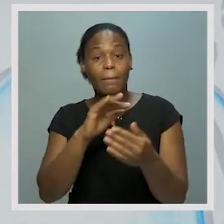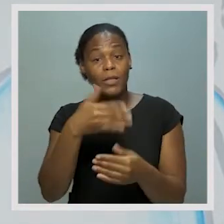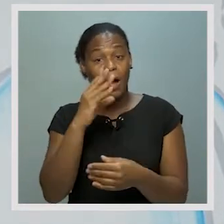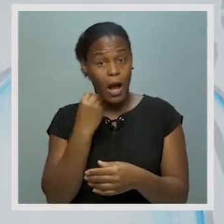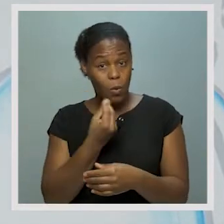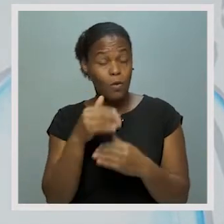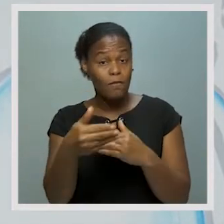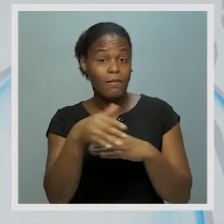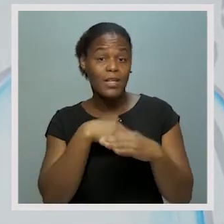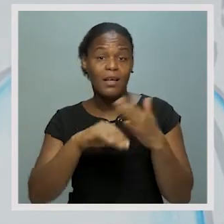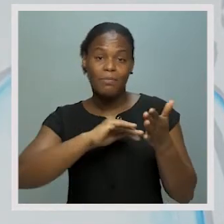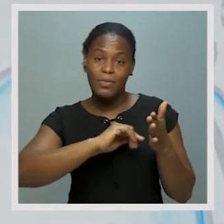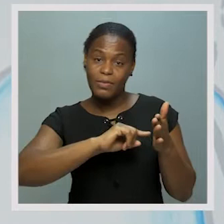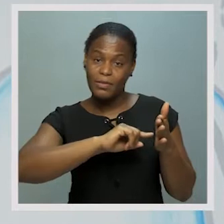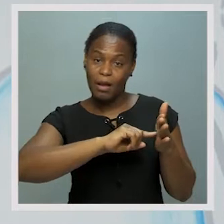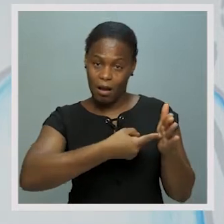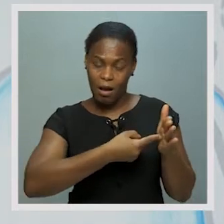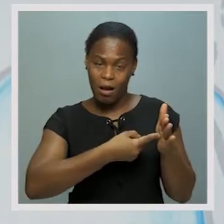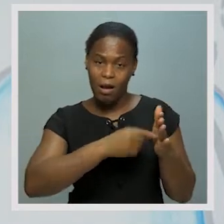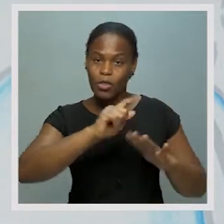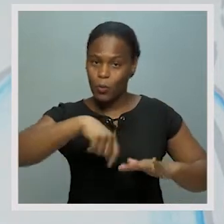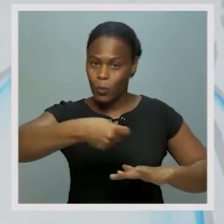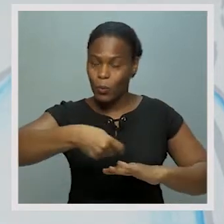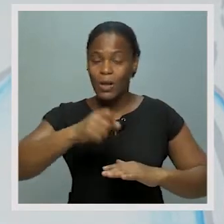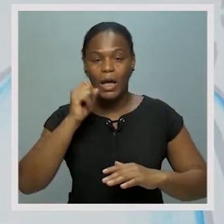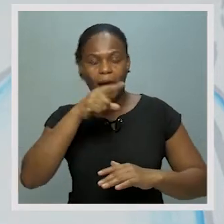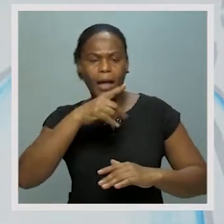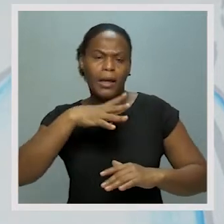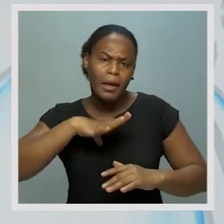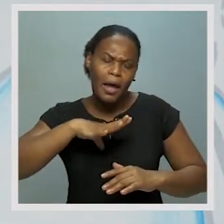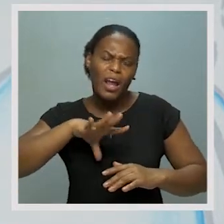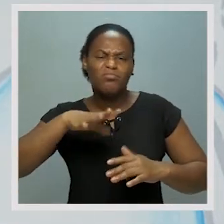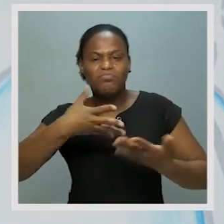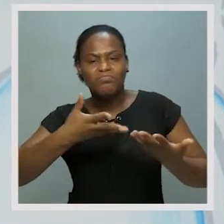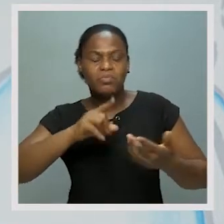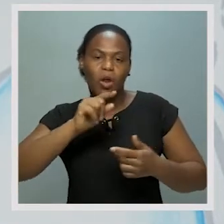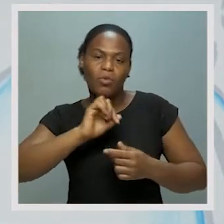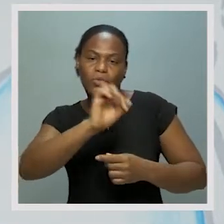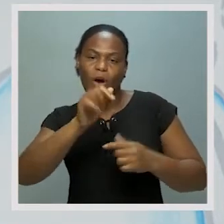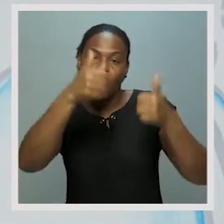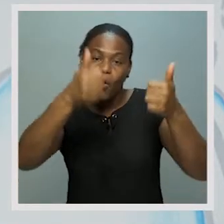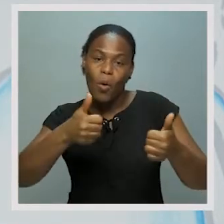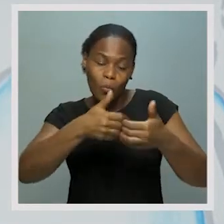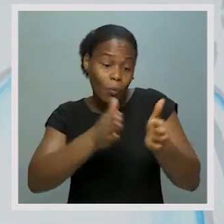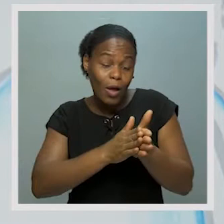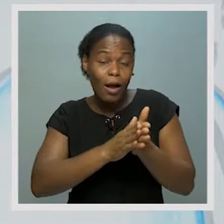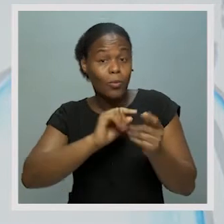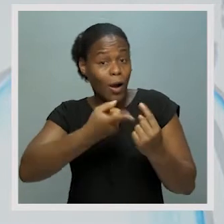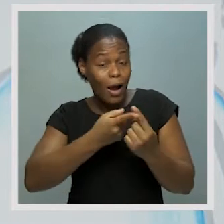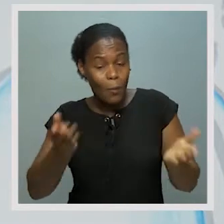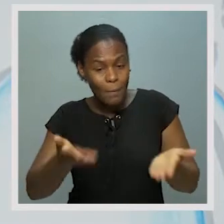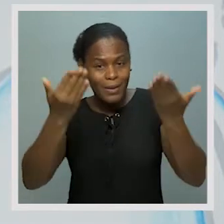aos alunos que vão fazer a prova de recurso e aqueles que desejam aumentar um pouquinho a sua média